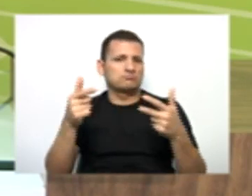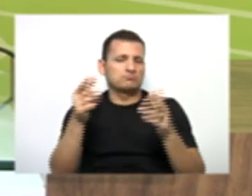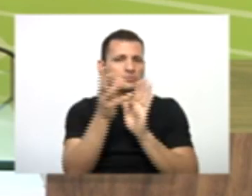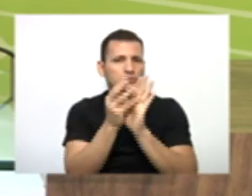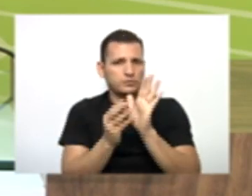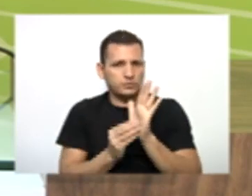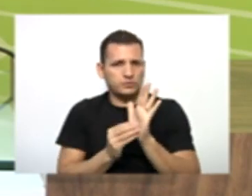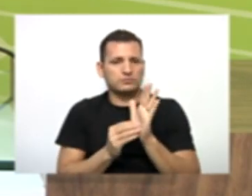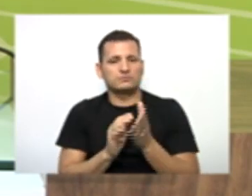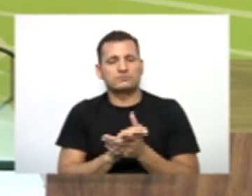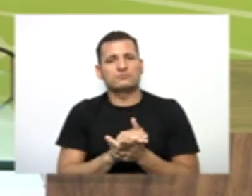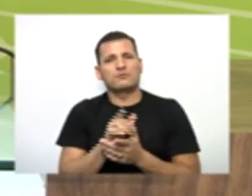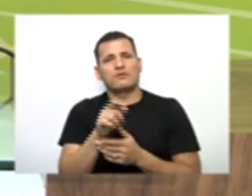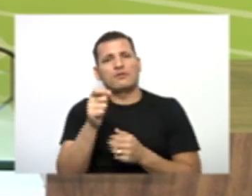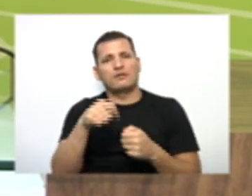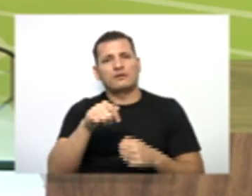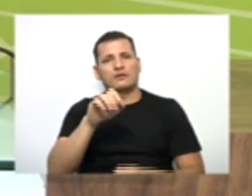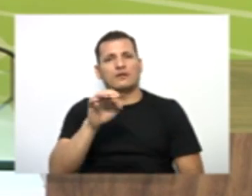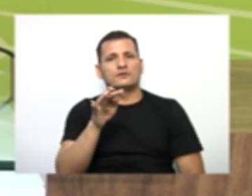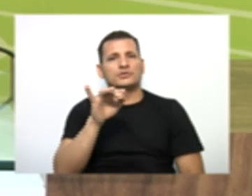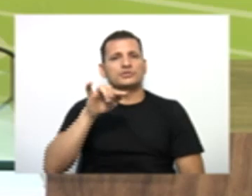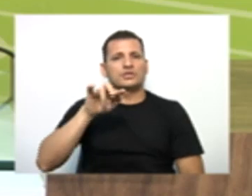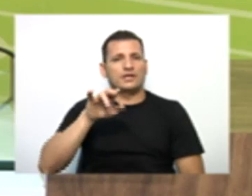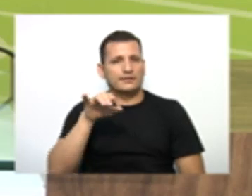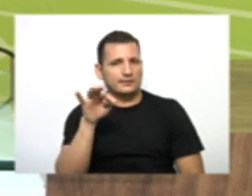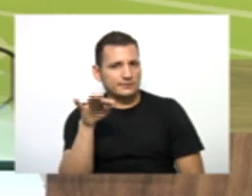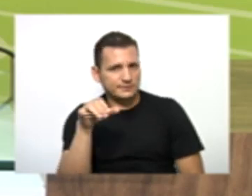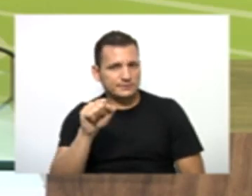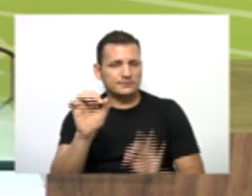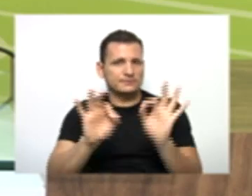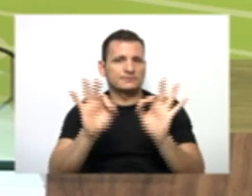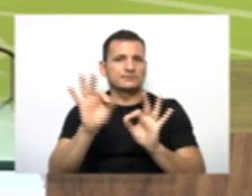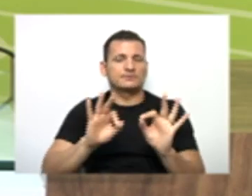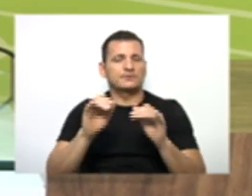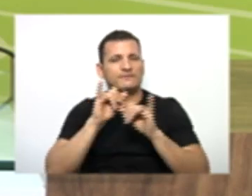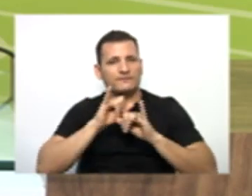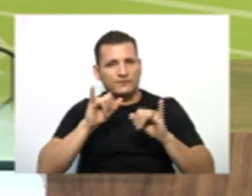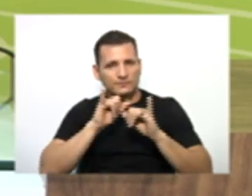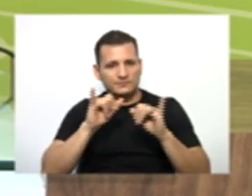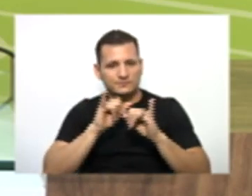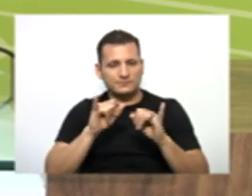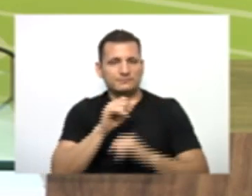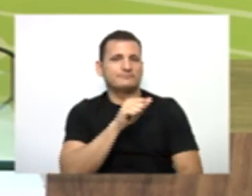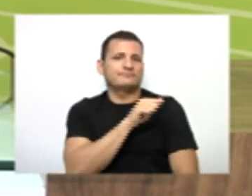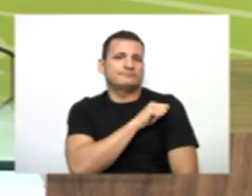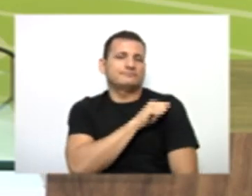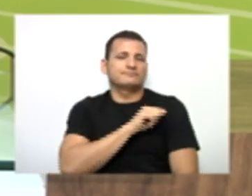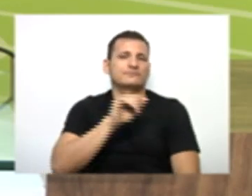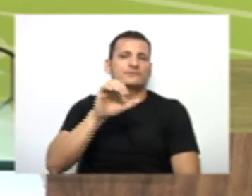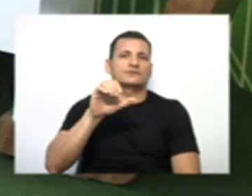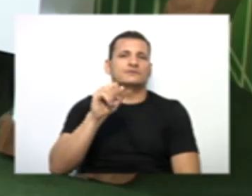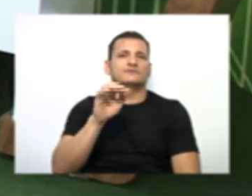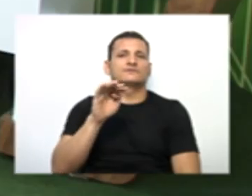conteúdos. Servem como etiquetas, etiquetas para organizar informações. A aluna Stephanie,